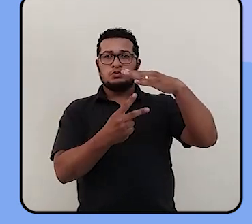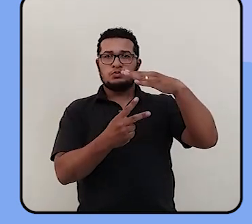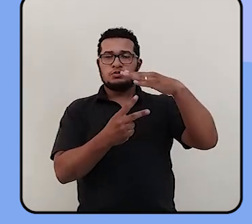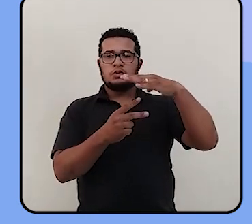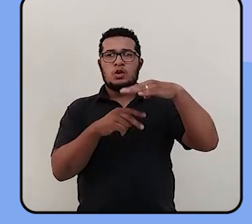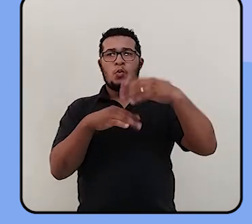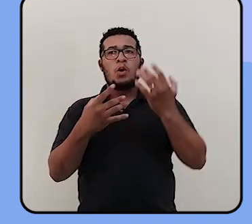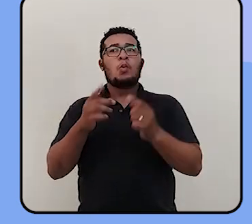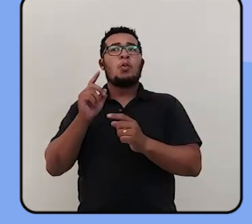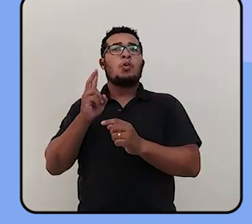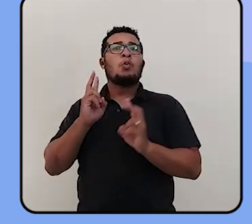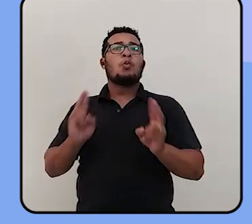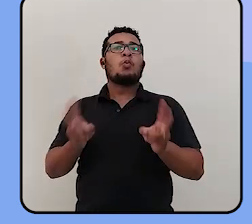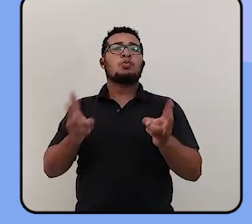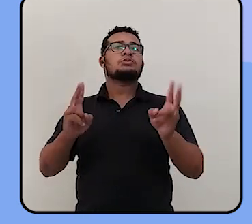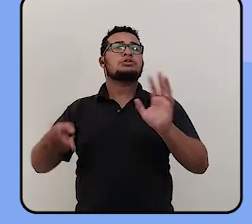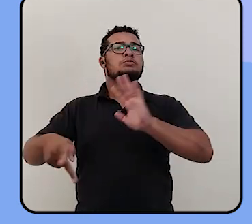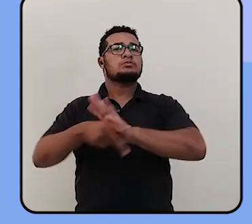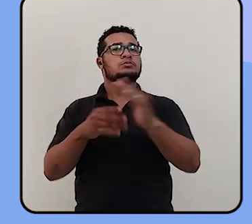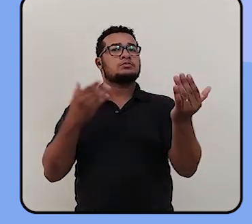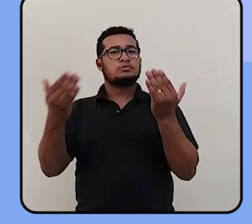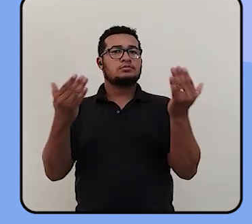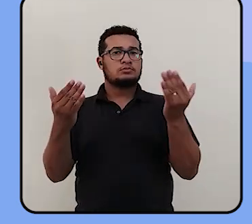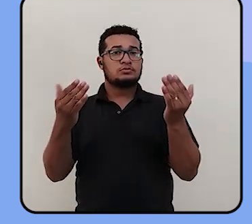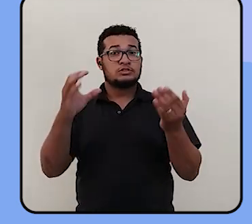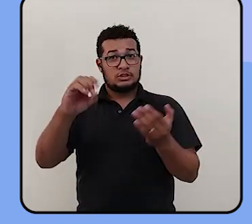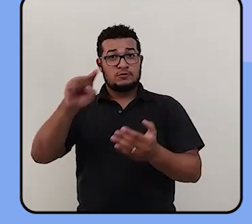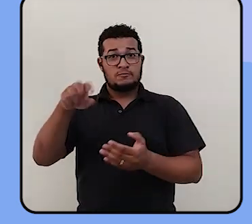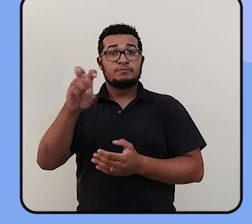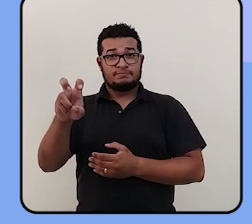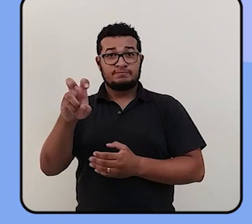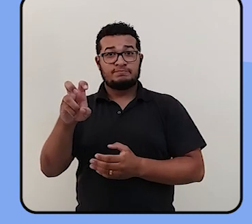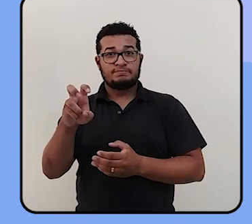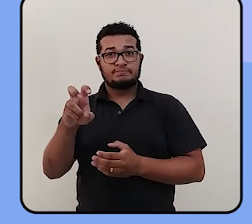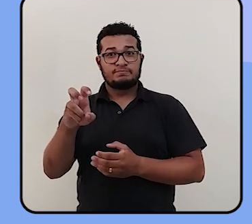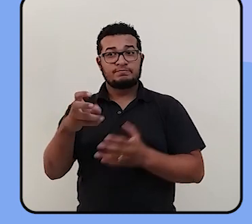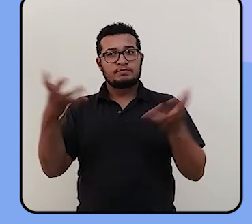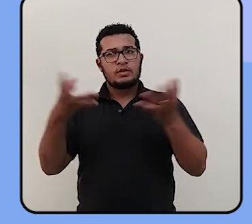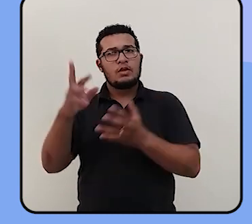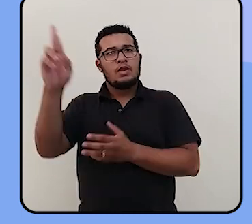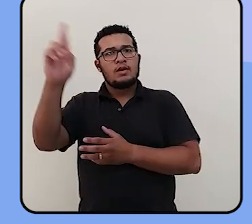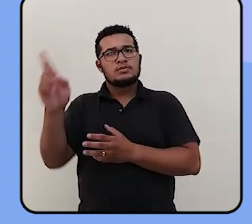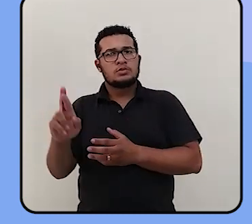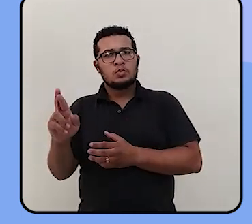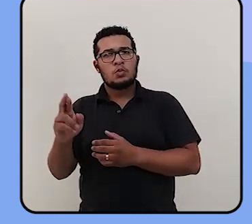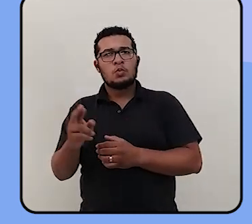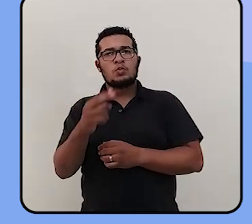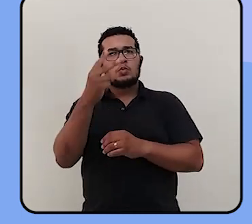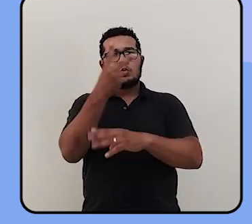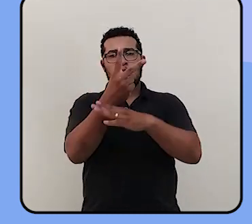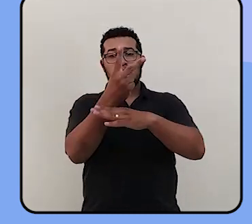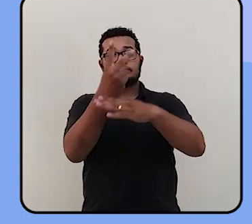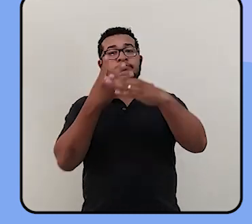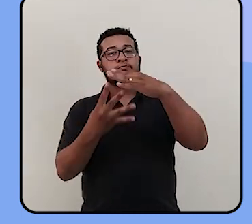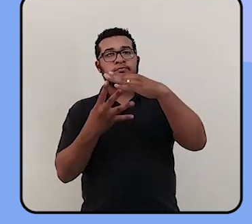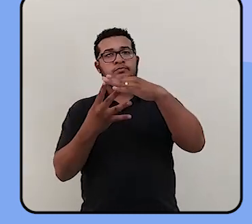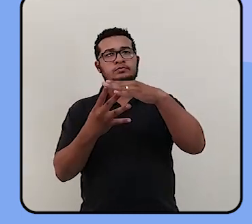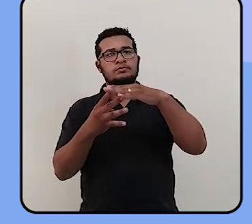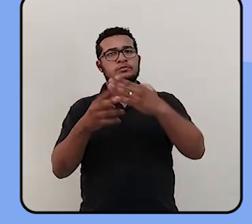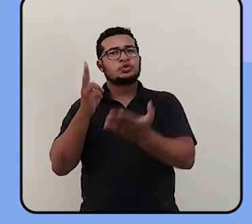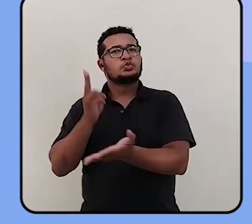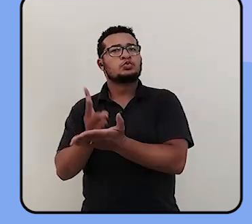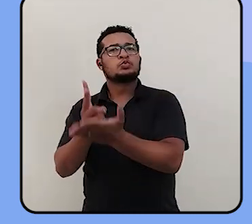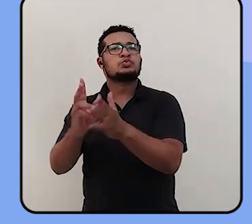é a constante de proporcionalidade? 0,5. Tenho agora a razão 2 para 4. Qual